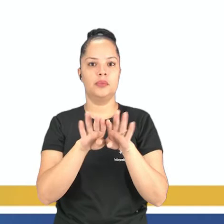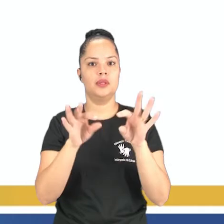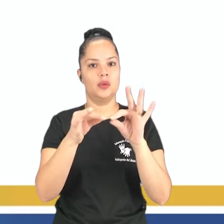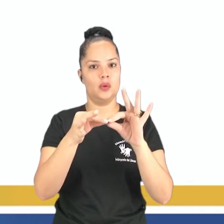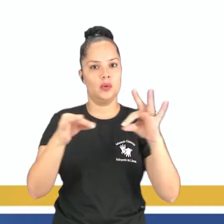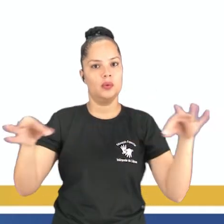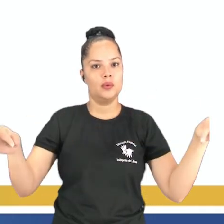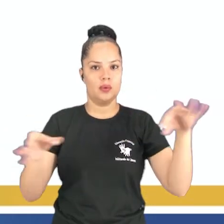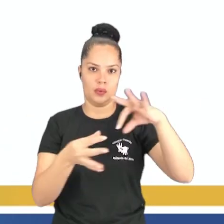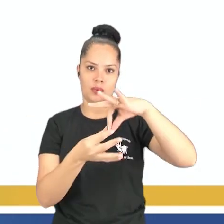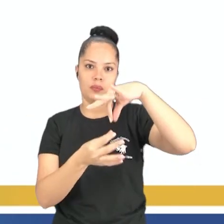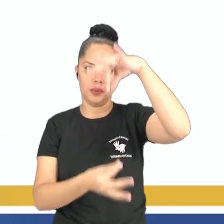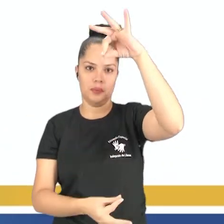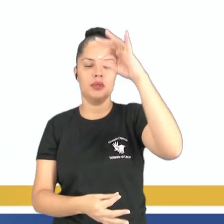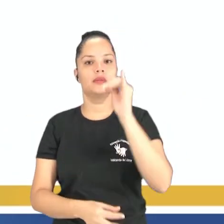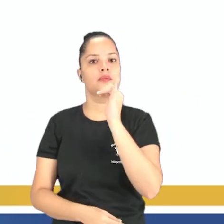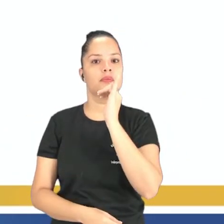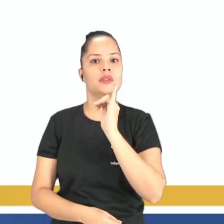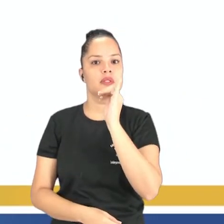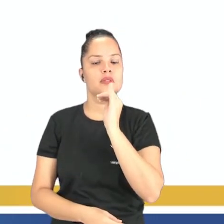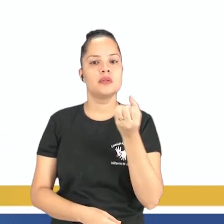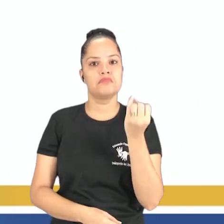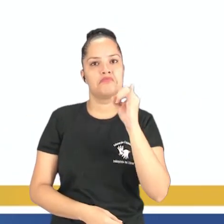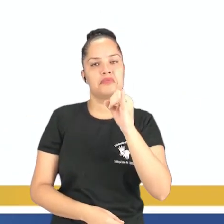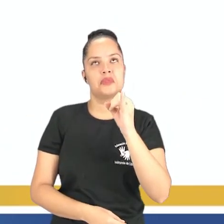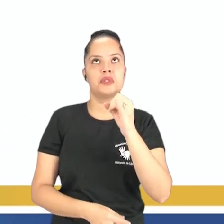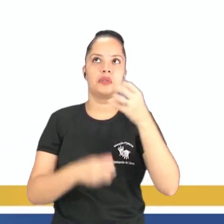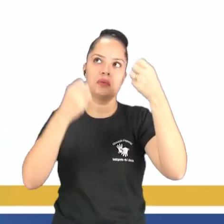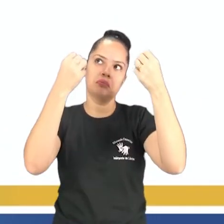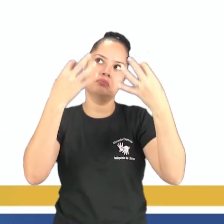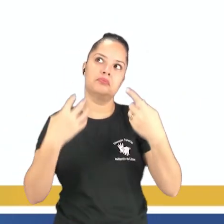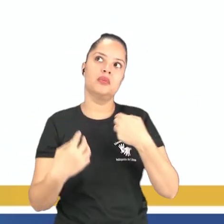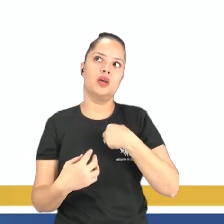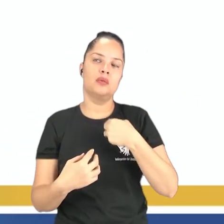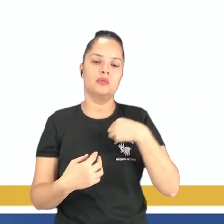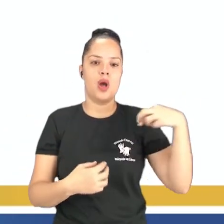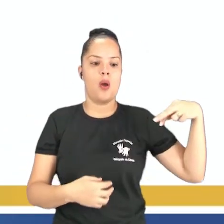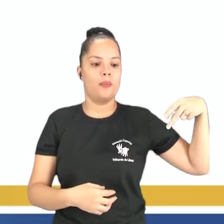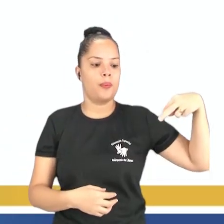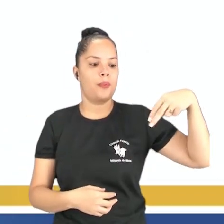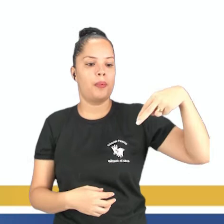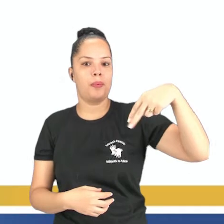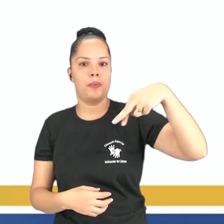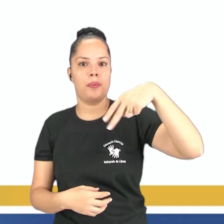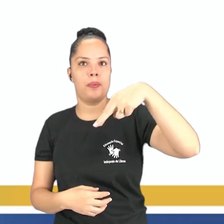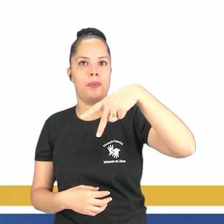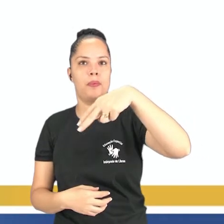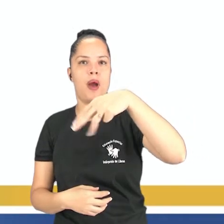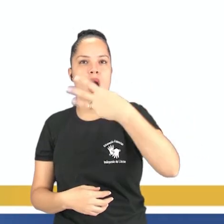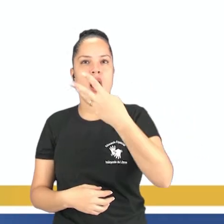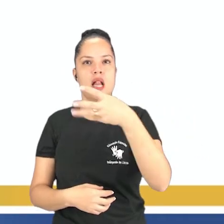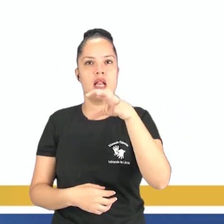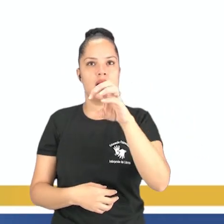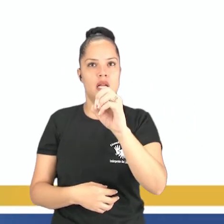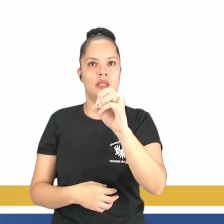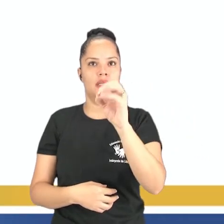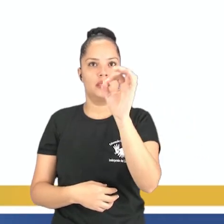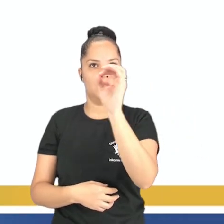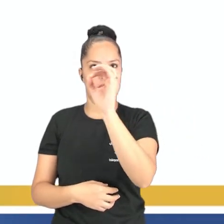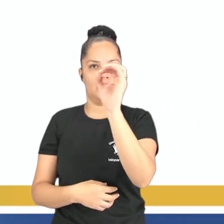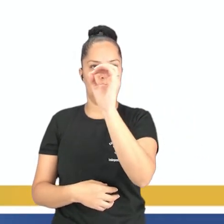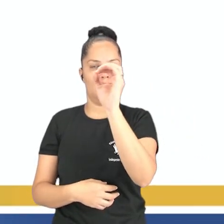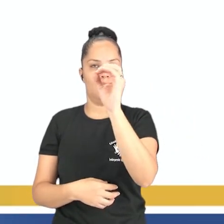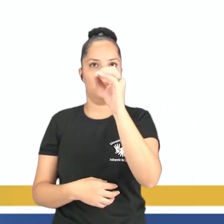comprimento. Como, por exemplo, se eu digo caminhar 10 km a 30 graus a noroeste, né? É como se eu